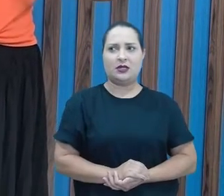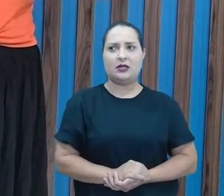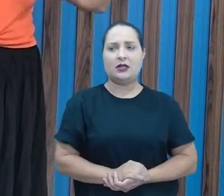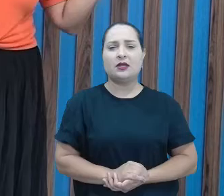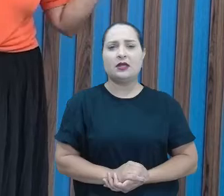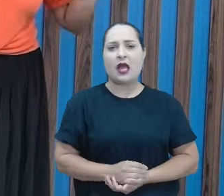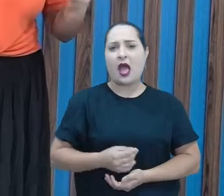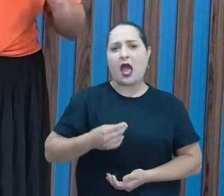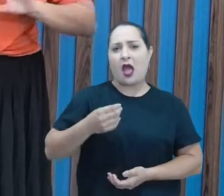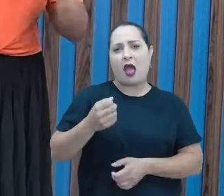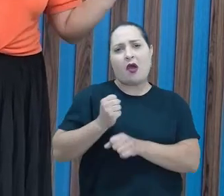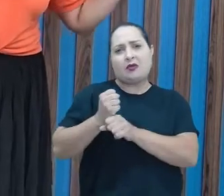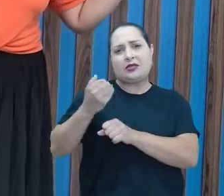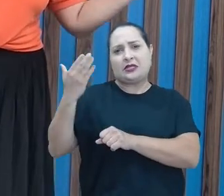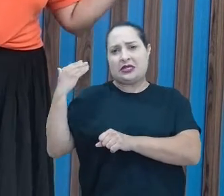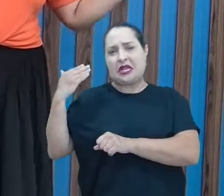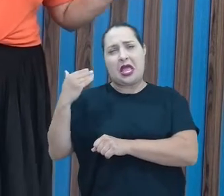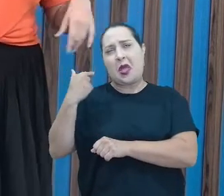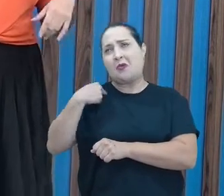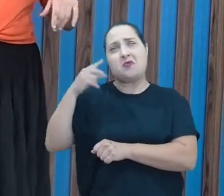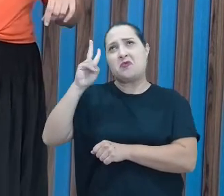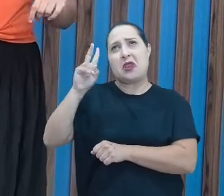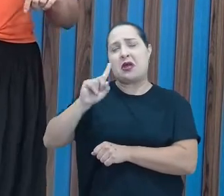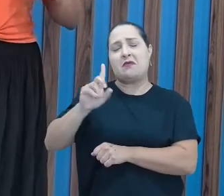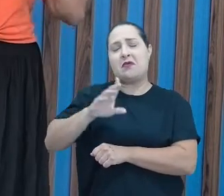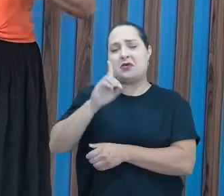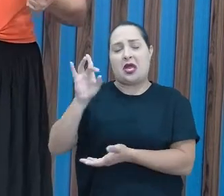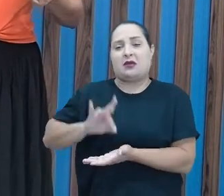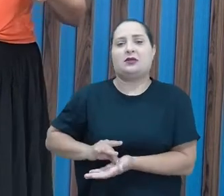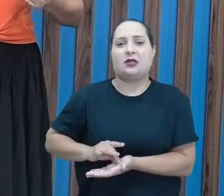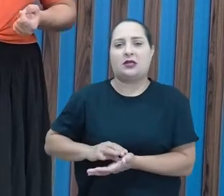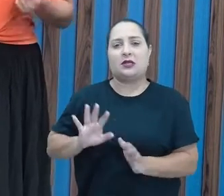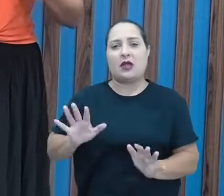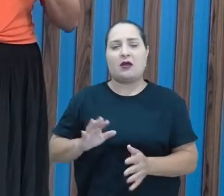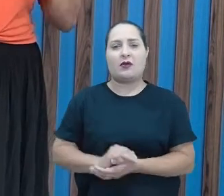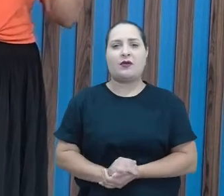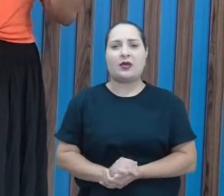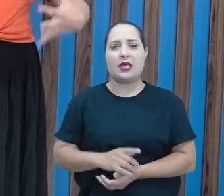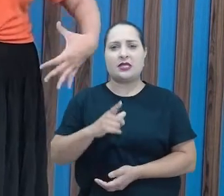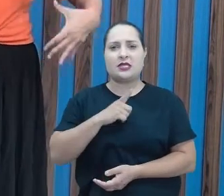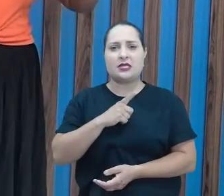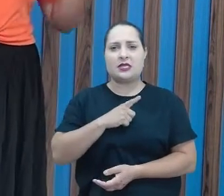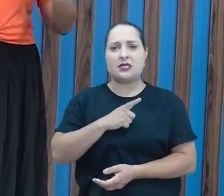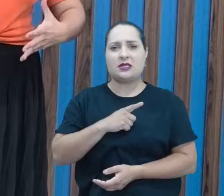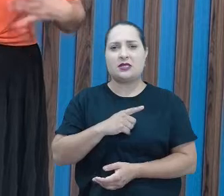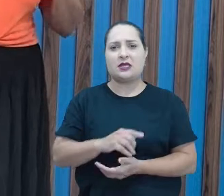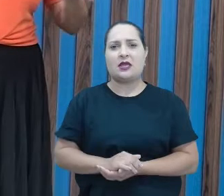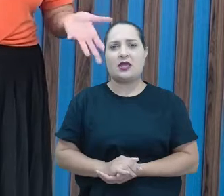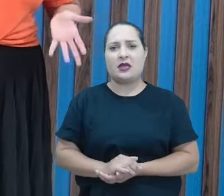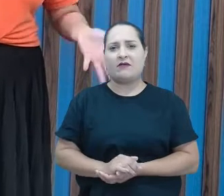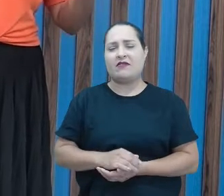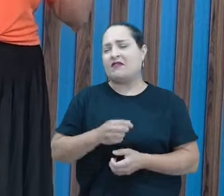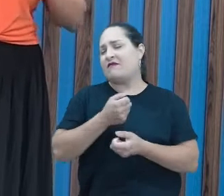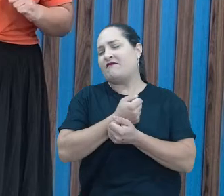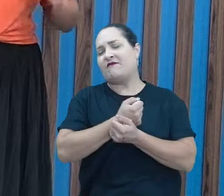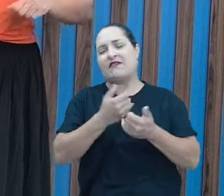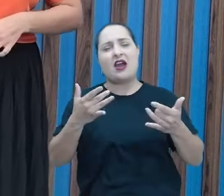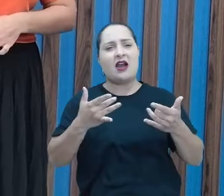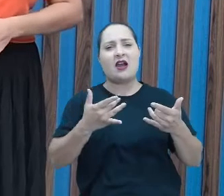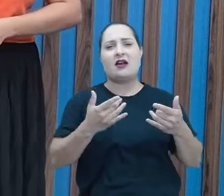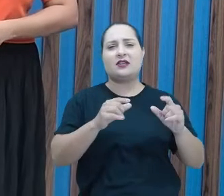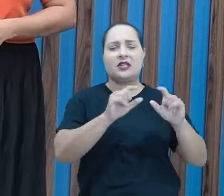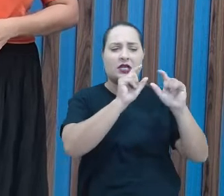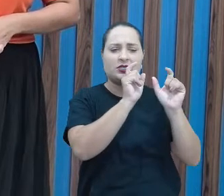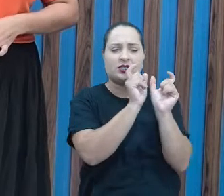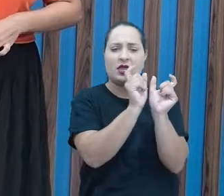Muitos e muitos anos atrás, tá? Não vou lembrar a data exata. E, na época, houve uma produção gigante de charges sobre esse tema, porque era um